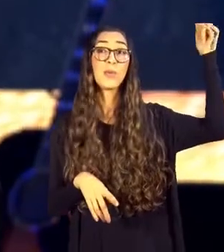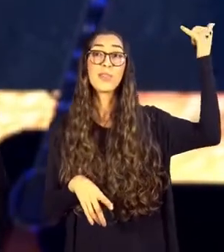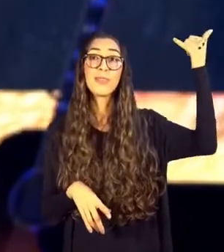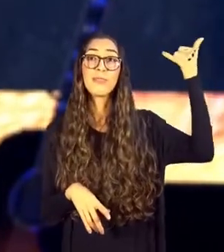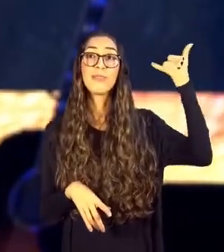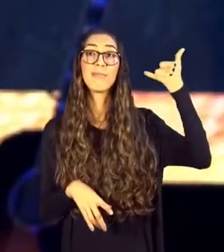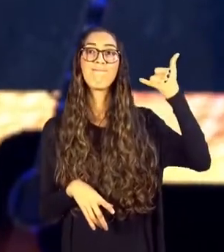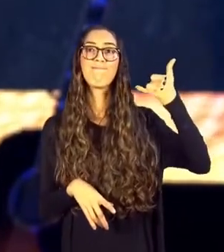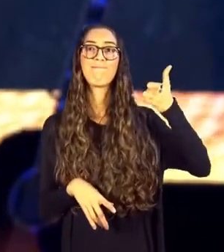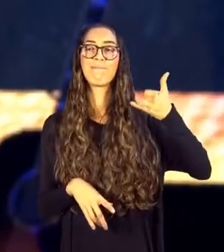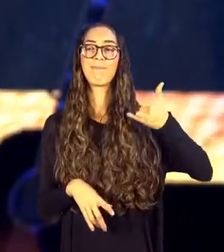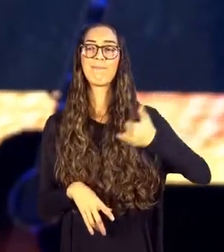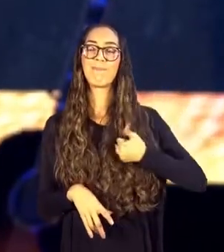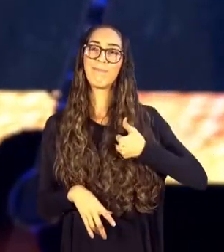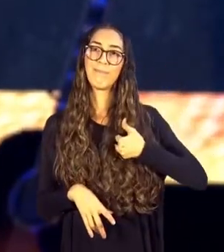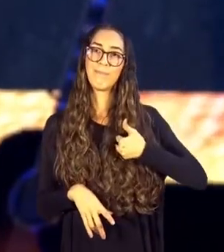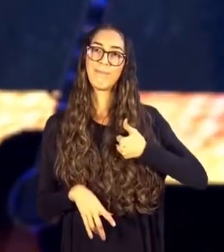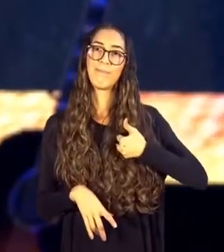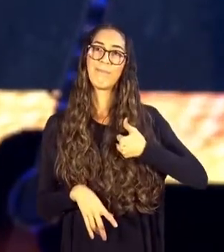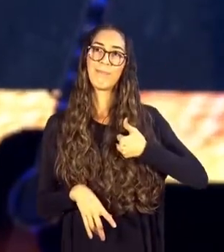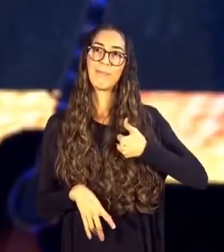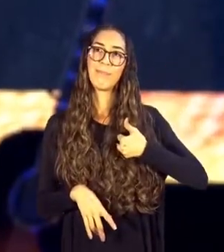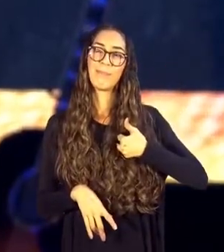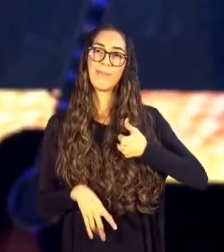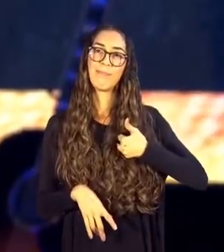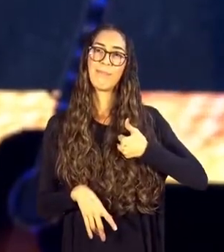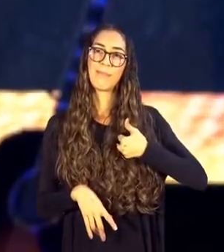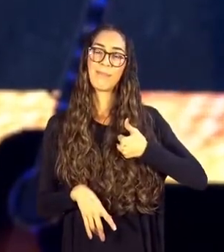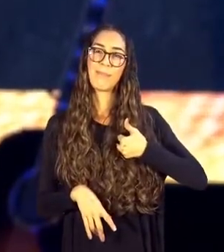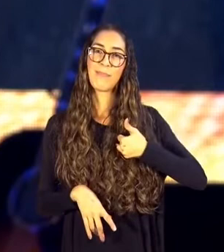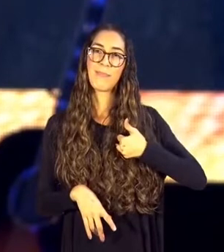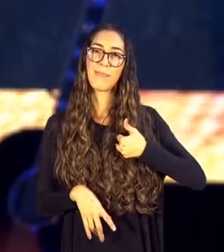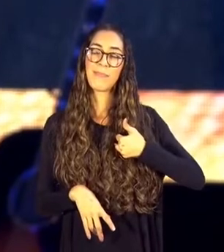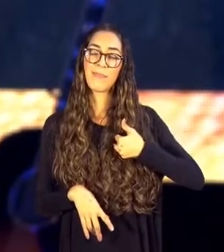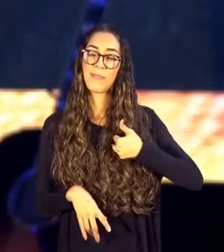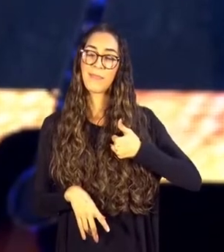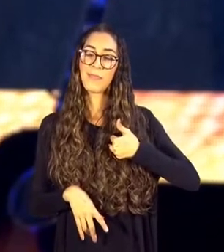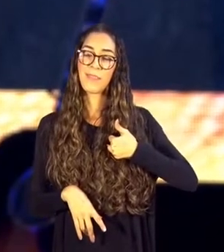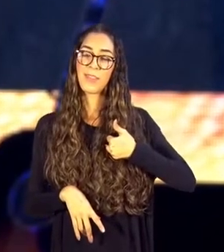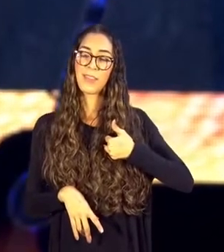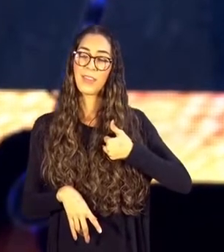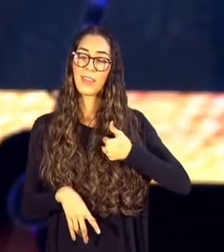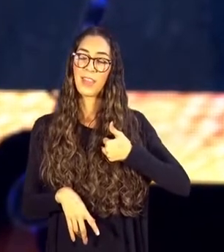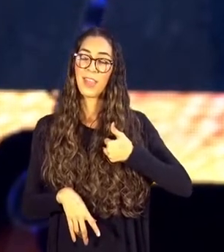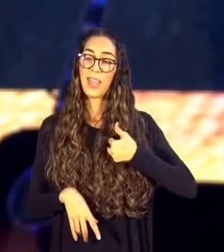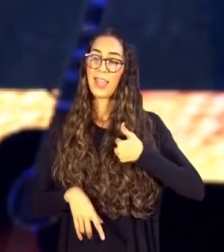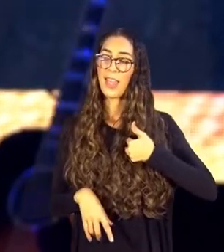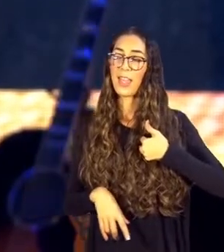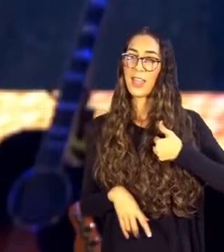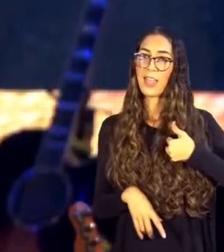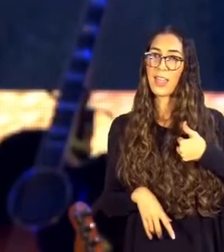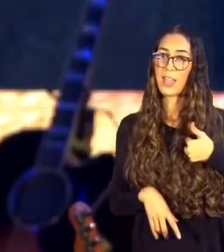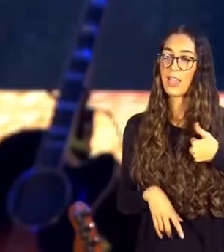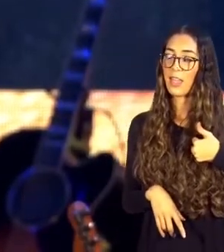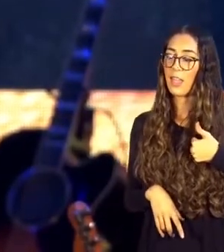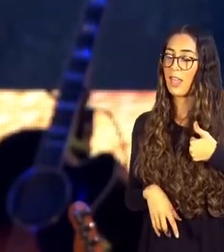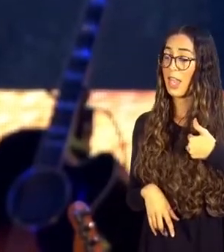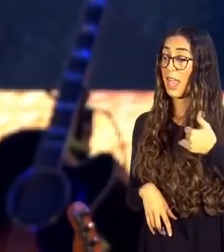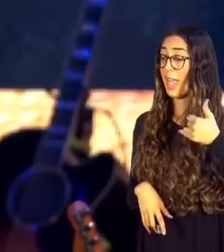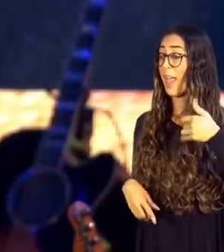essa experiência. E Deus falou para mim, Ciro, ele falou meu nome, você subestima o meu poder,